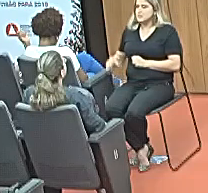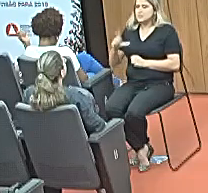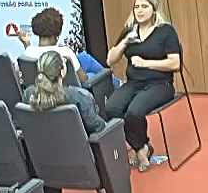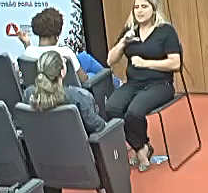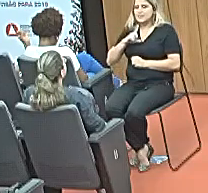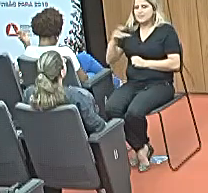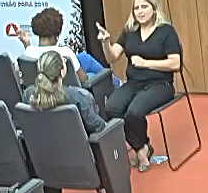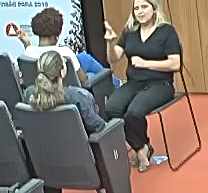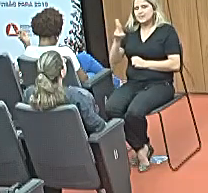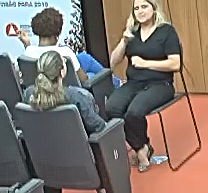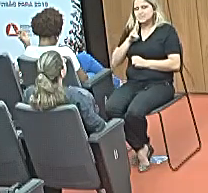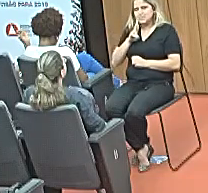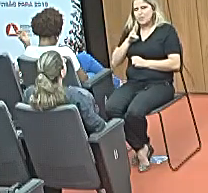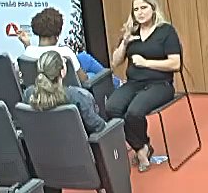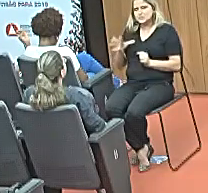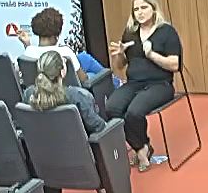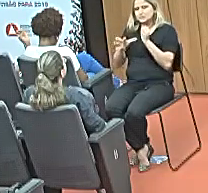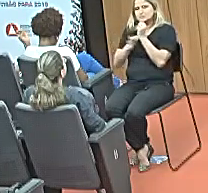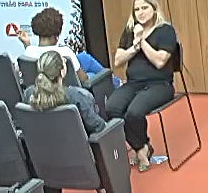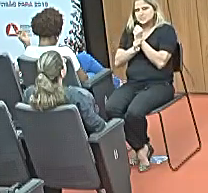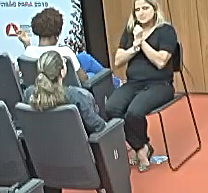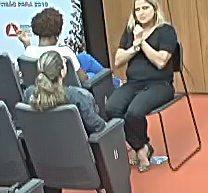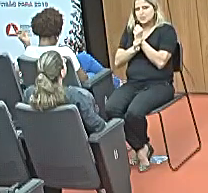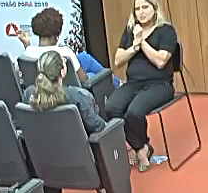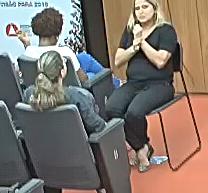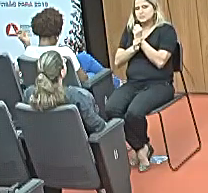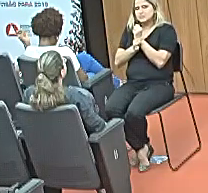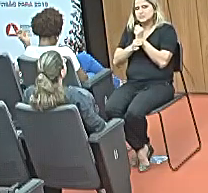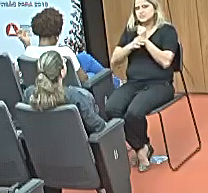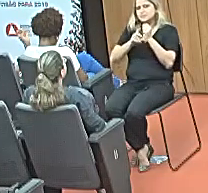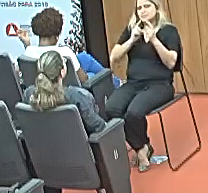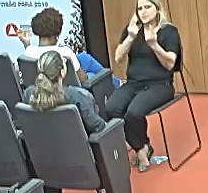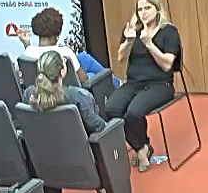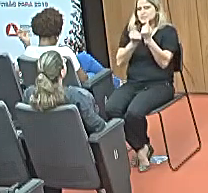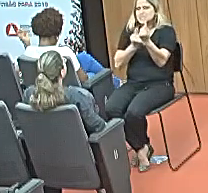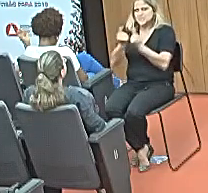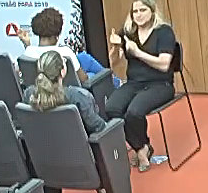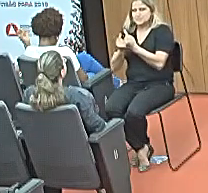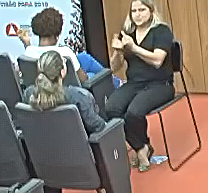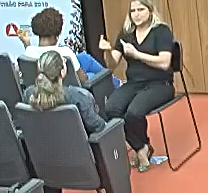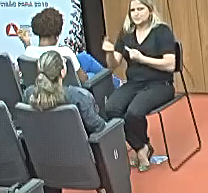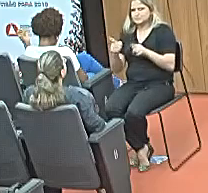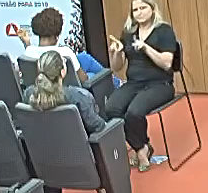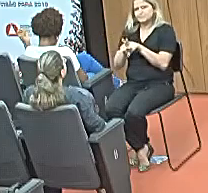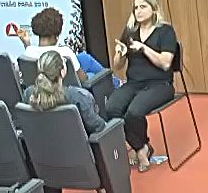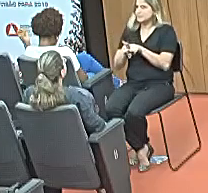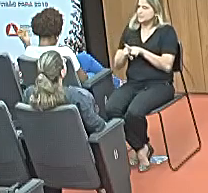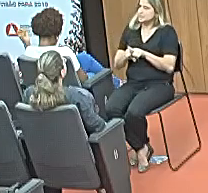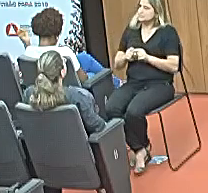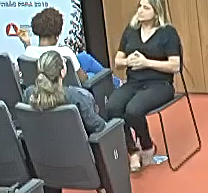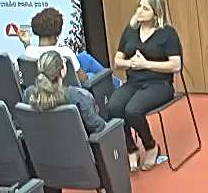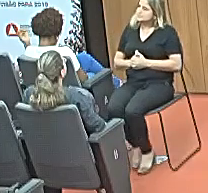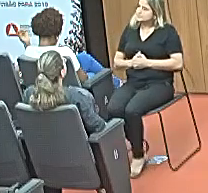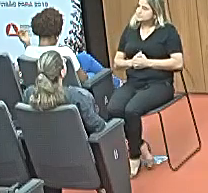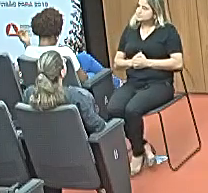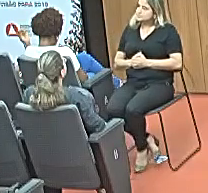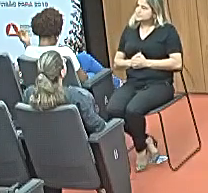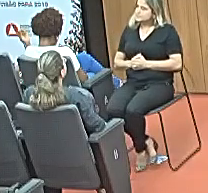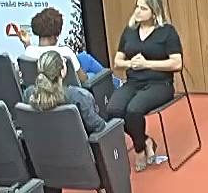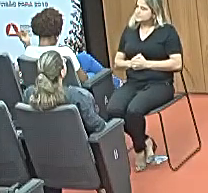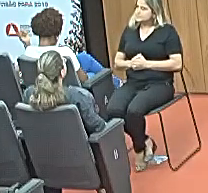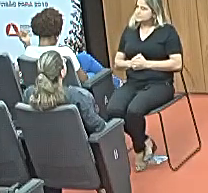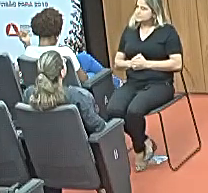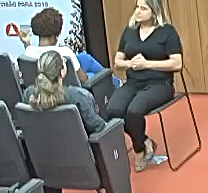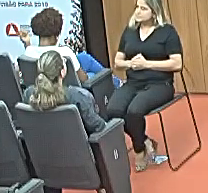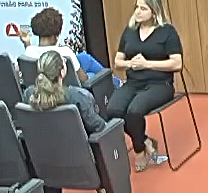relacionadas à segurança no transporte público metropolitano a ver também teve uma moção em anexo